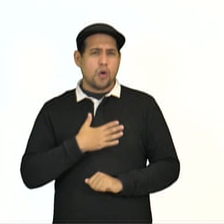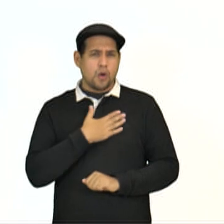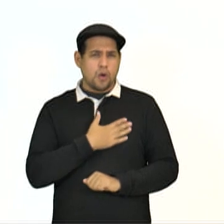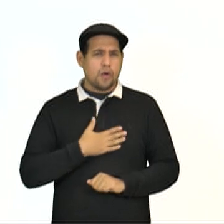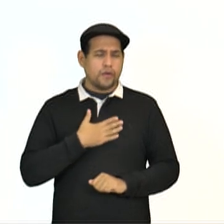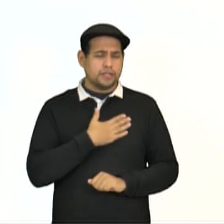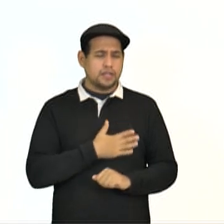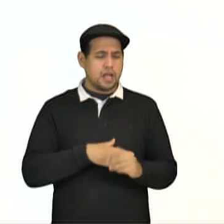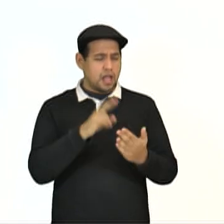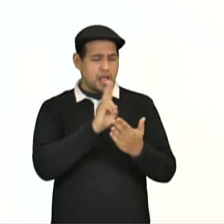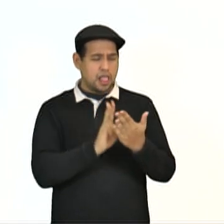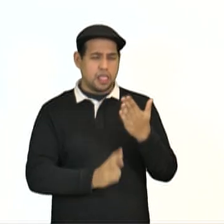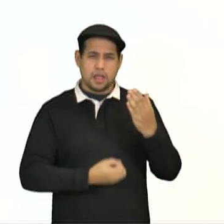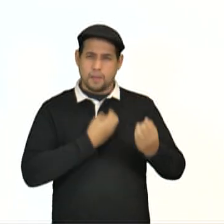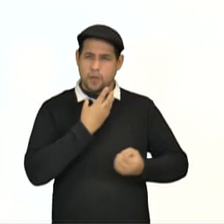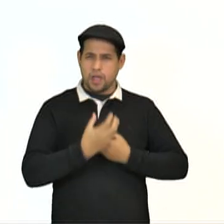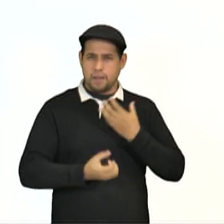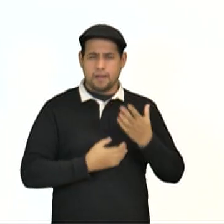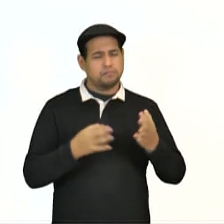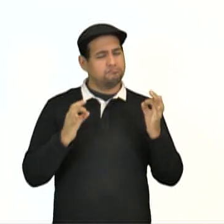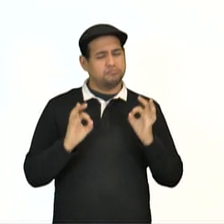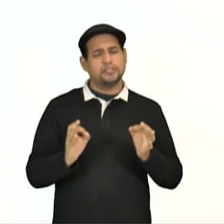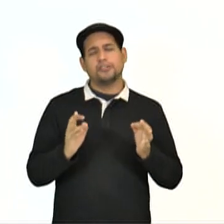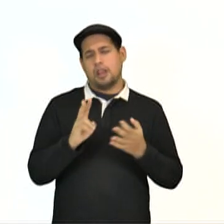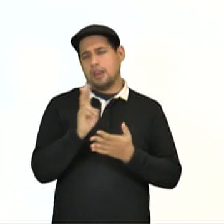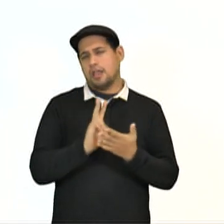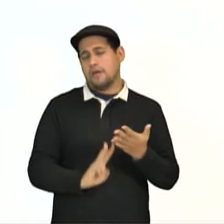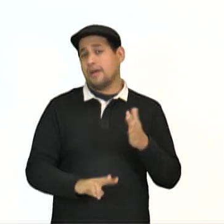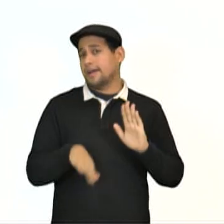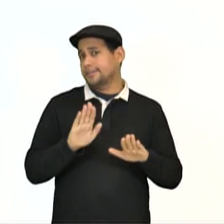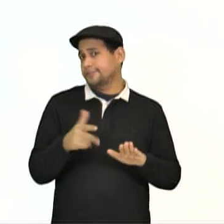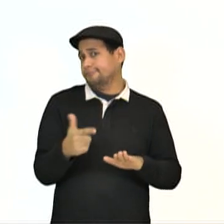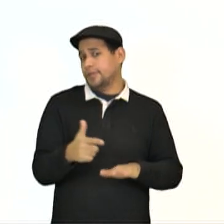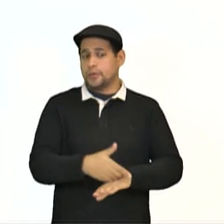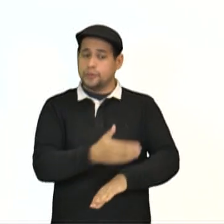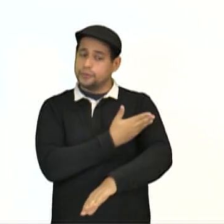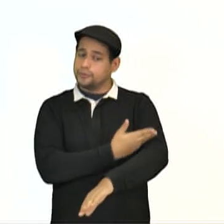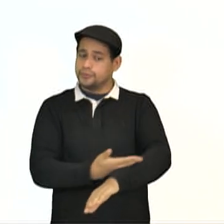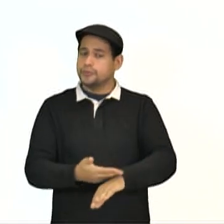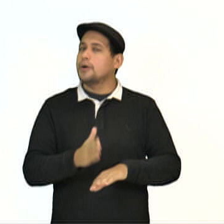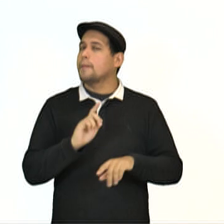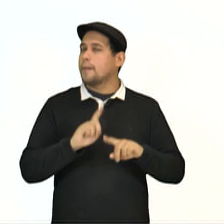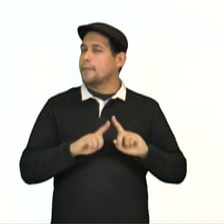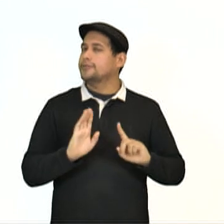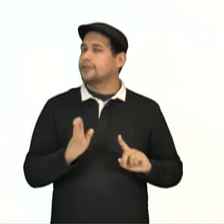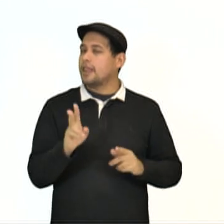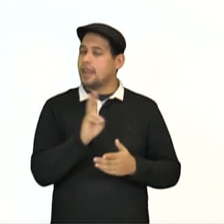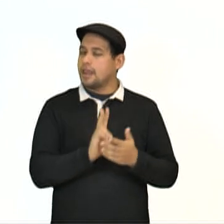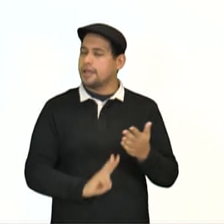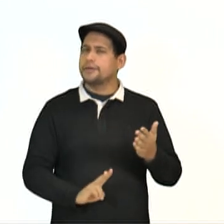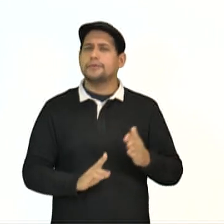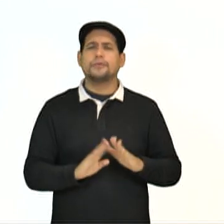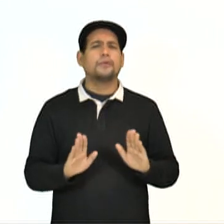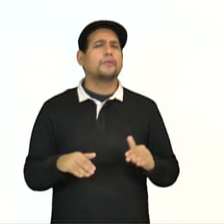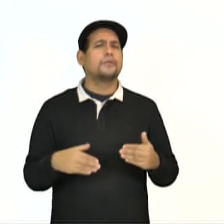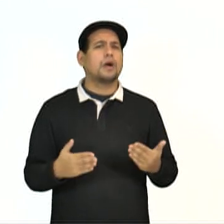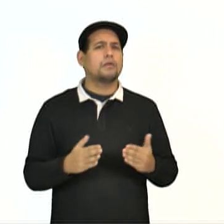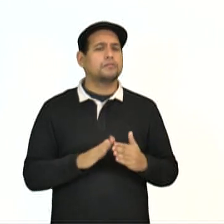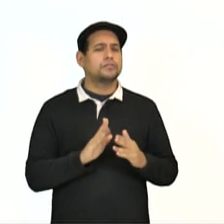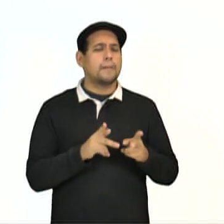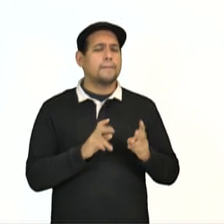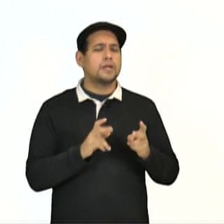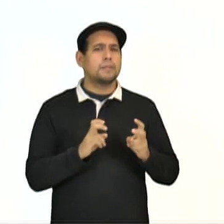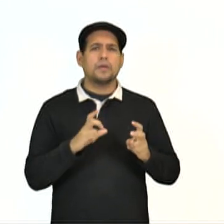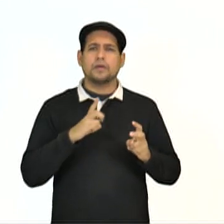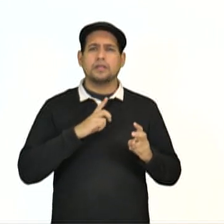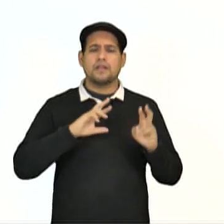Com certeza você já leu algum poema. Talvez você não tenha o hábito, mas já leu sim. Quais? Já observou que eles são